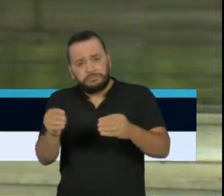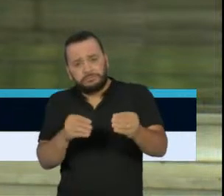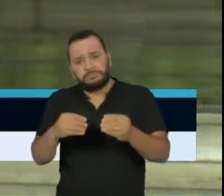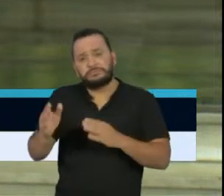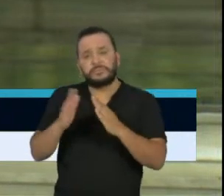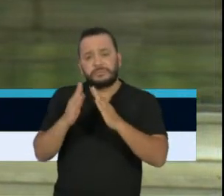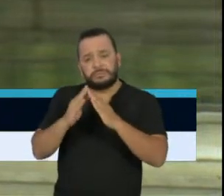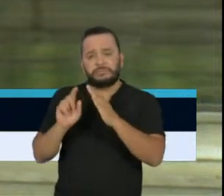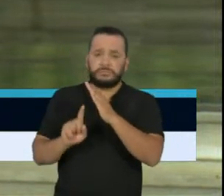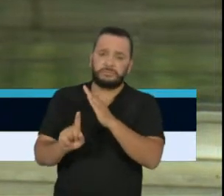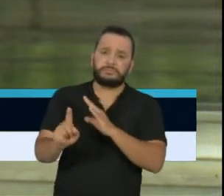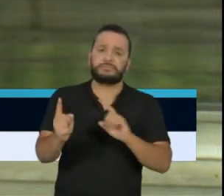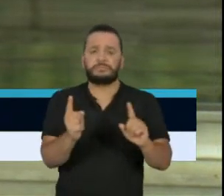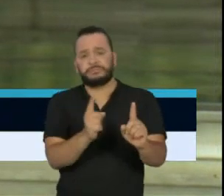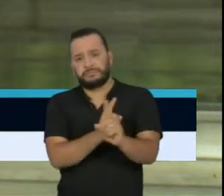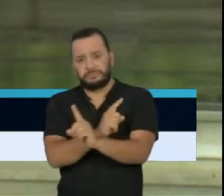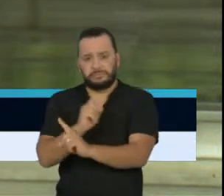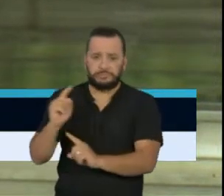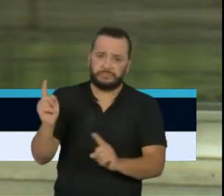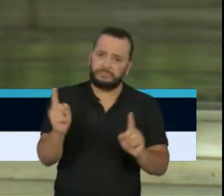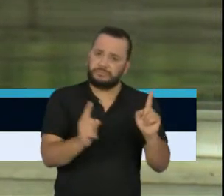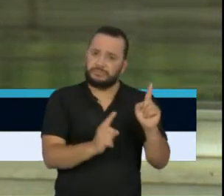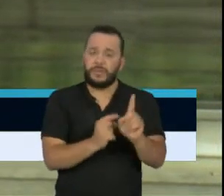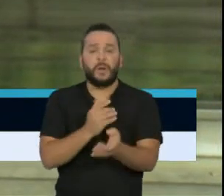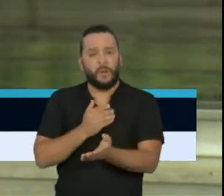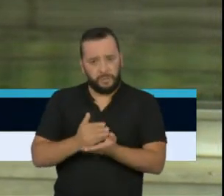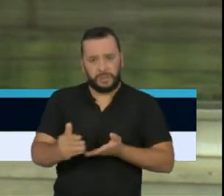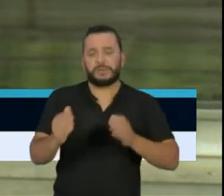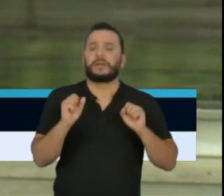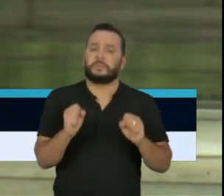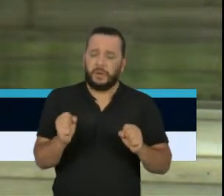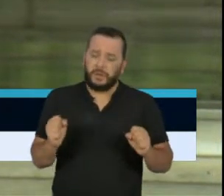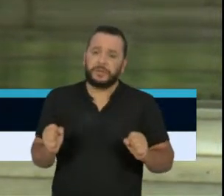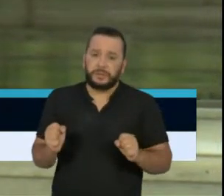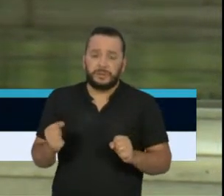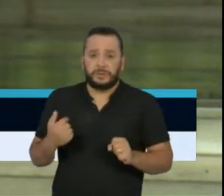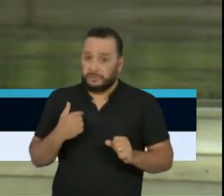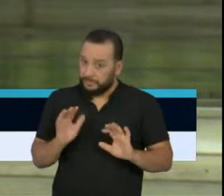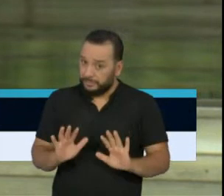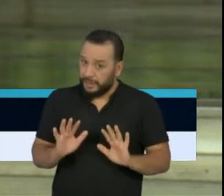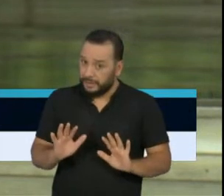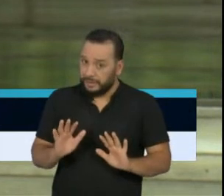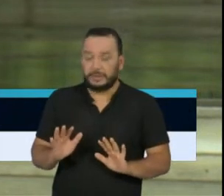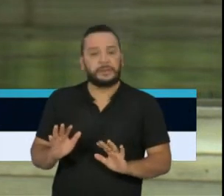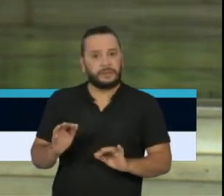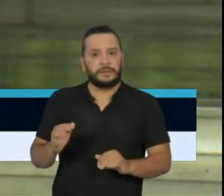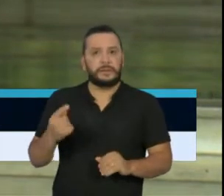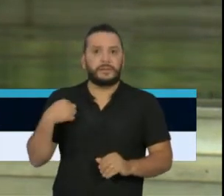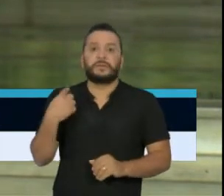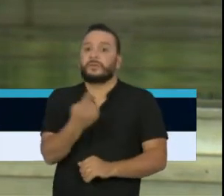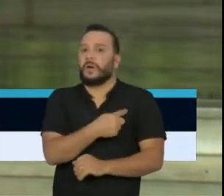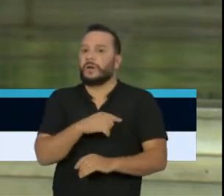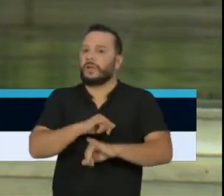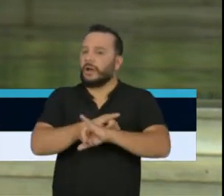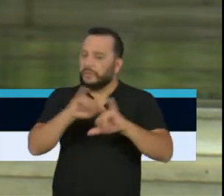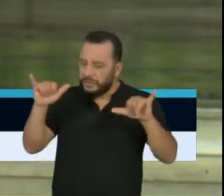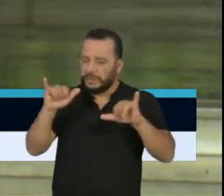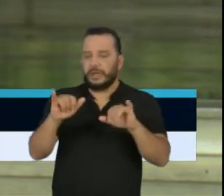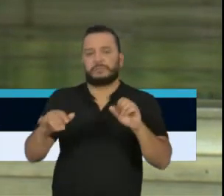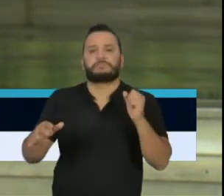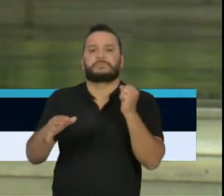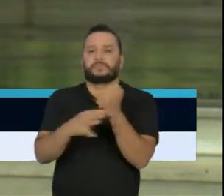diferenciado de relaxamento da quarentena. Fora disso, não. E só faremos isso de forma